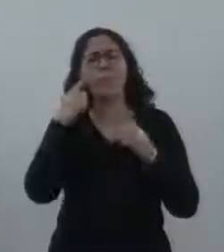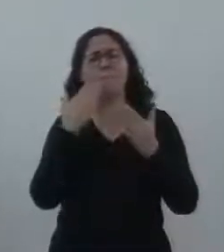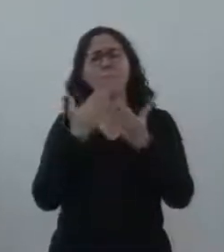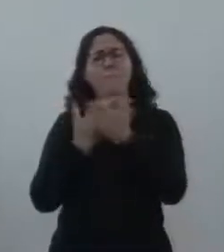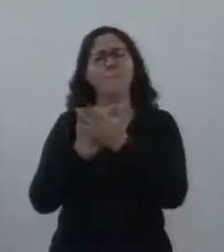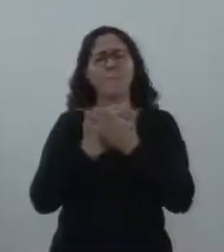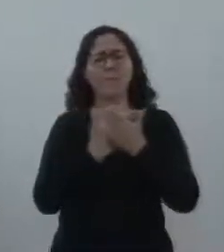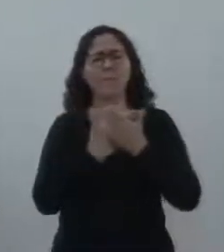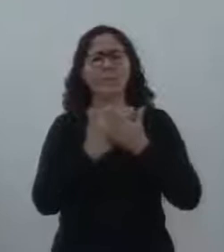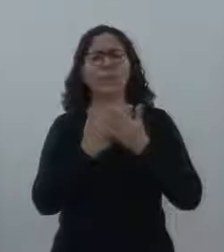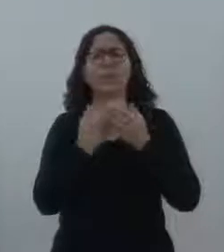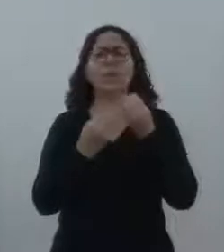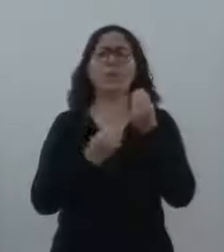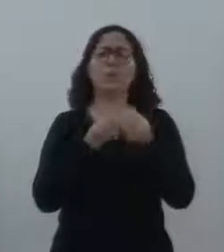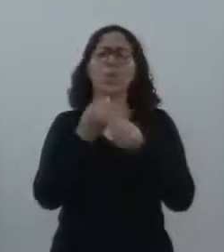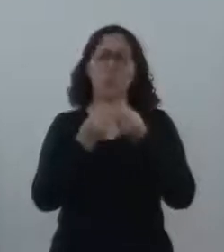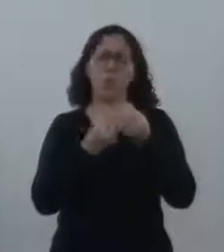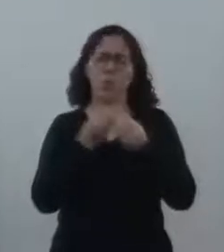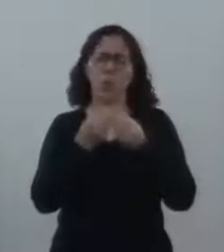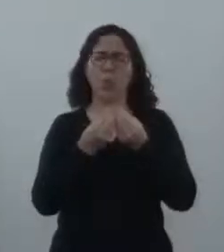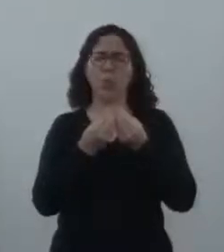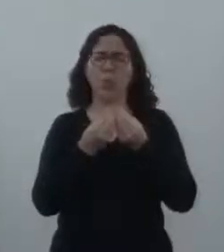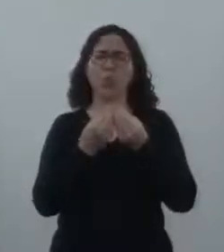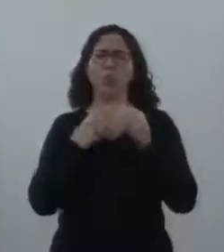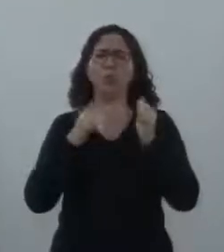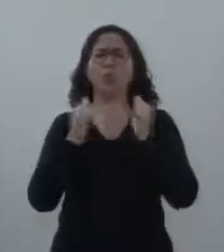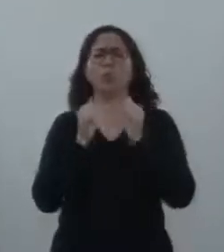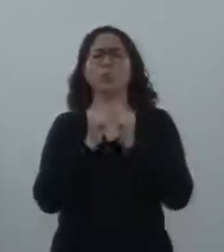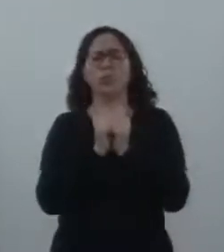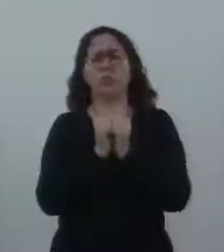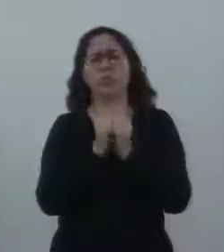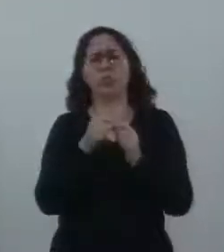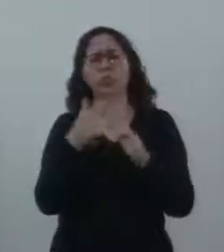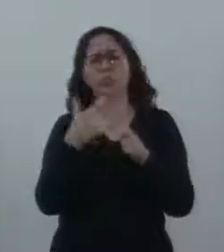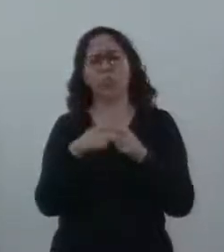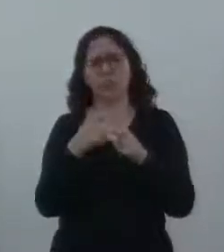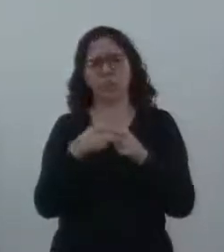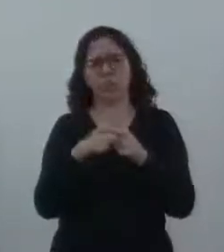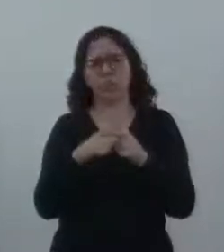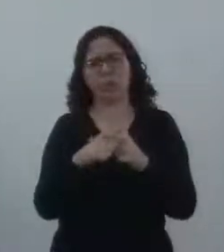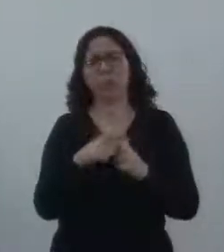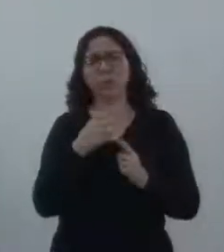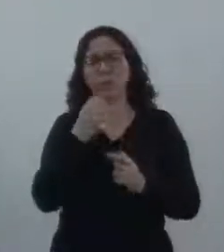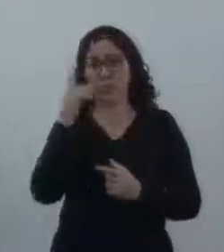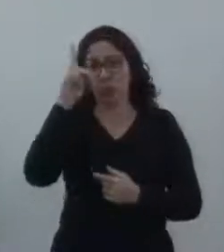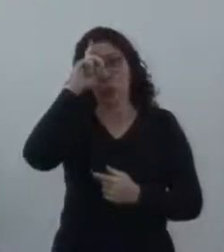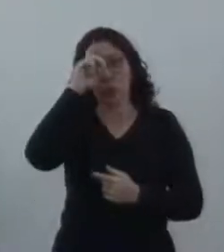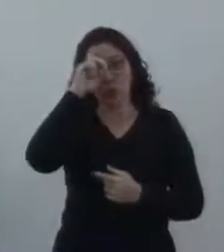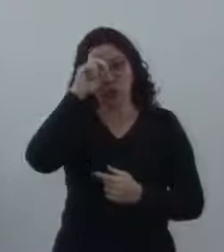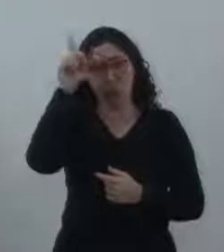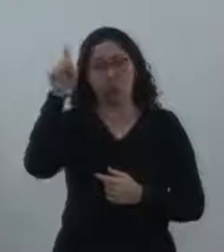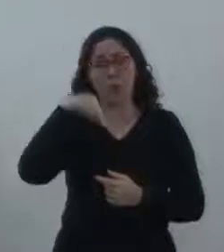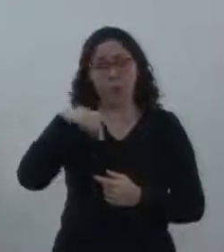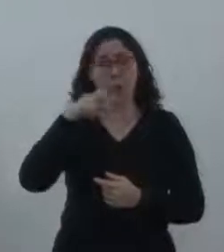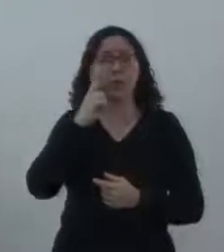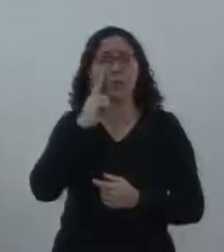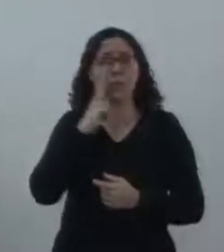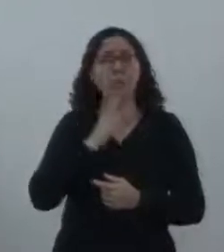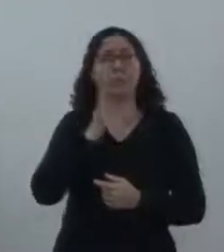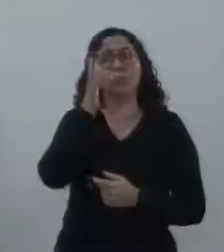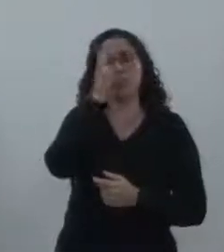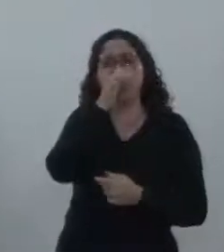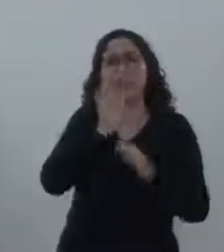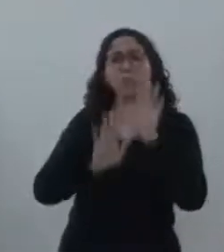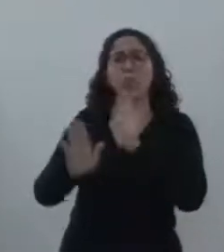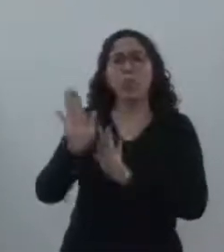junto de uma maneira equilibrada para superar essa questão tão grave. Que bom que a Santa Casa está sob controle, mas, ao